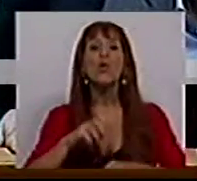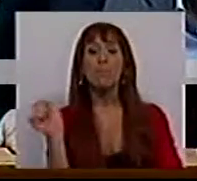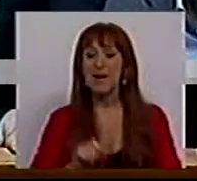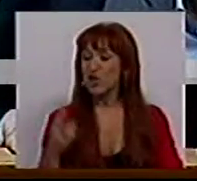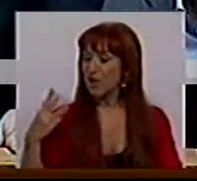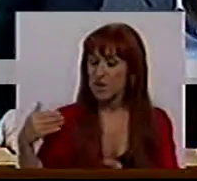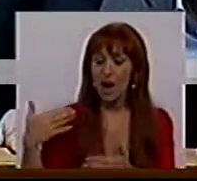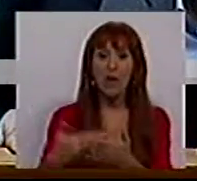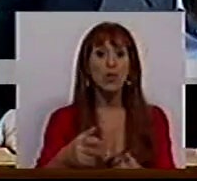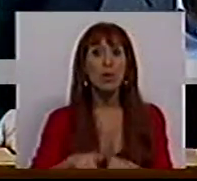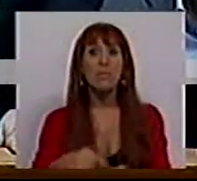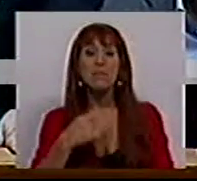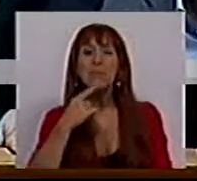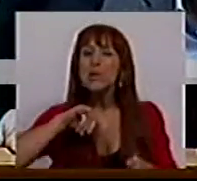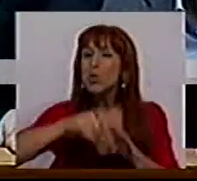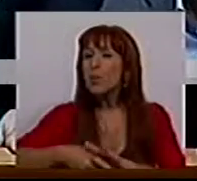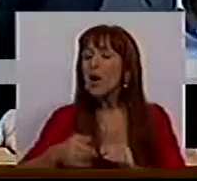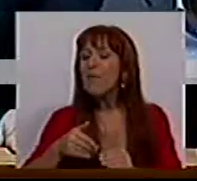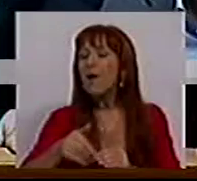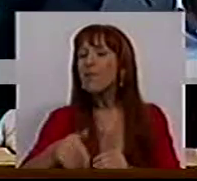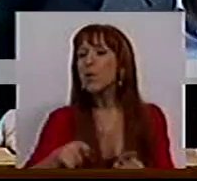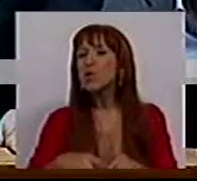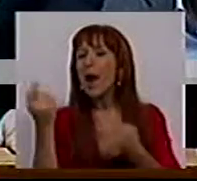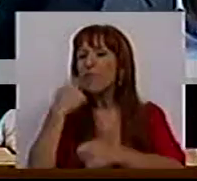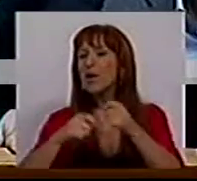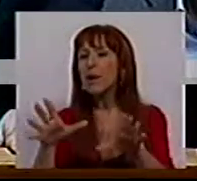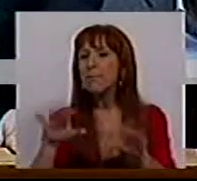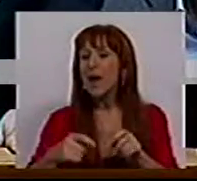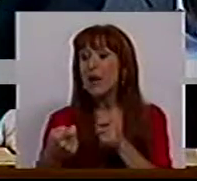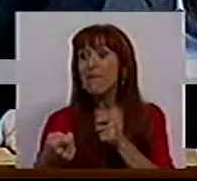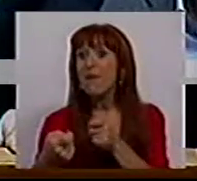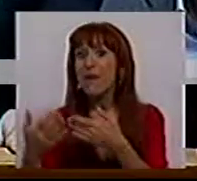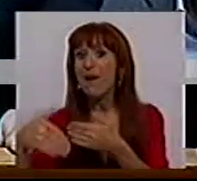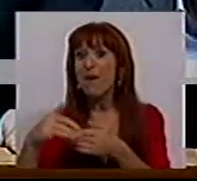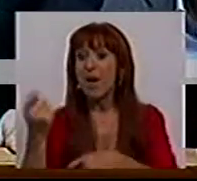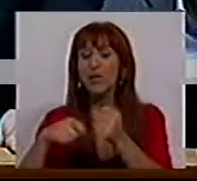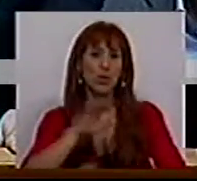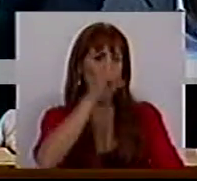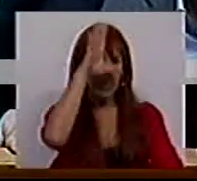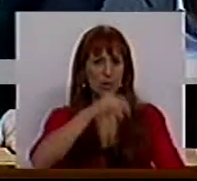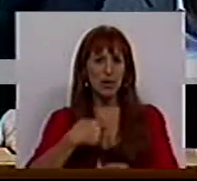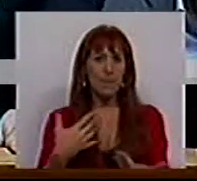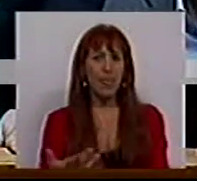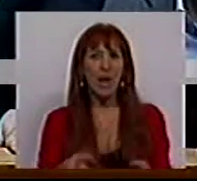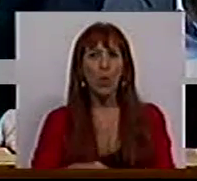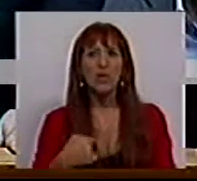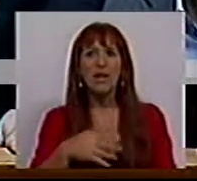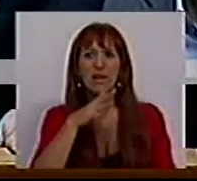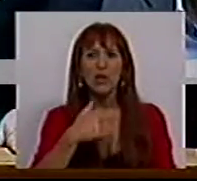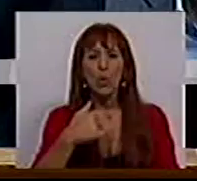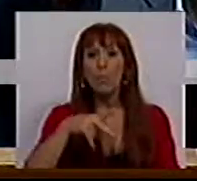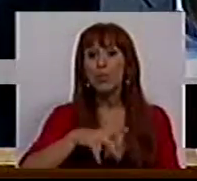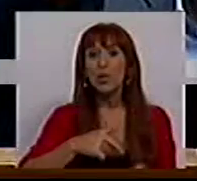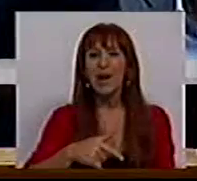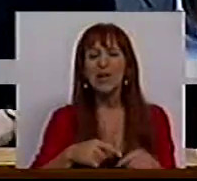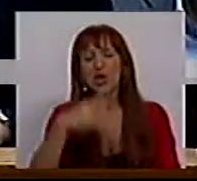3 meses foi perceber-se o buraco que aí vem e a venda cada vez mais próxima, e o Sr. Primeiro-Ministro espera agora que os portugueses se